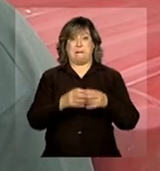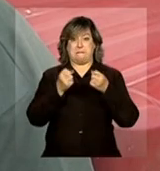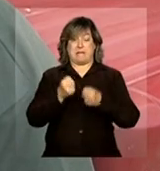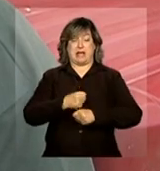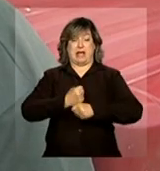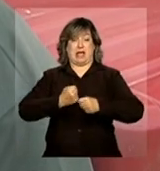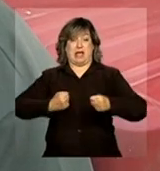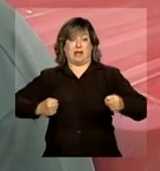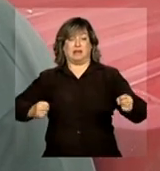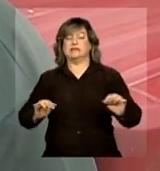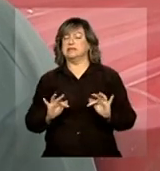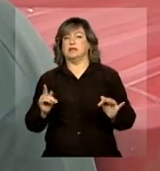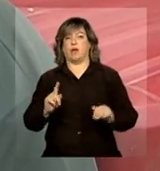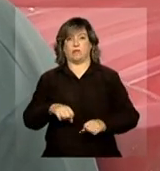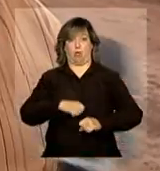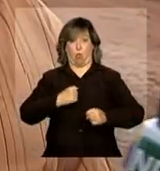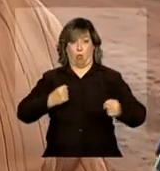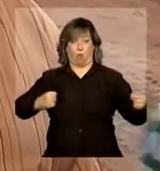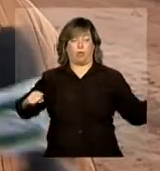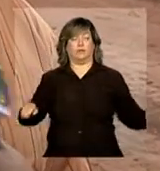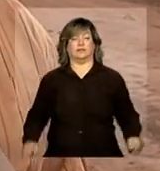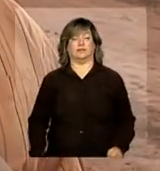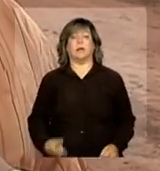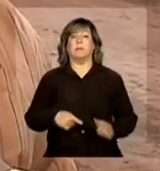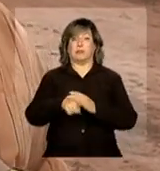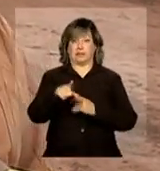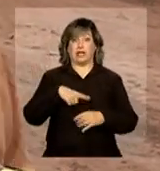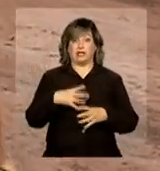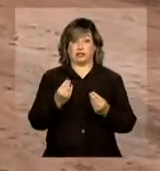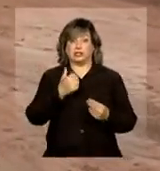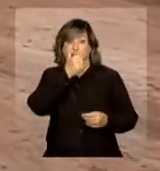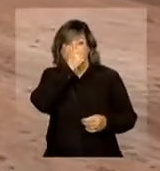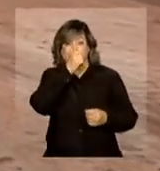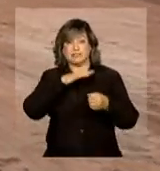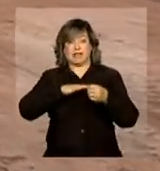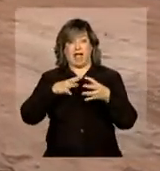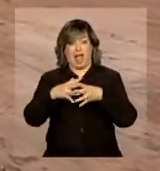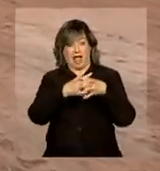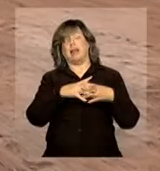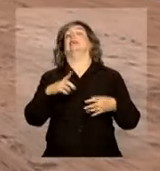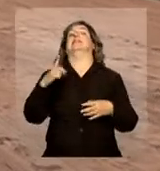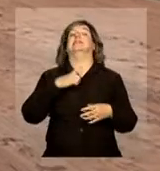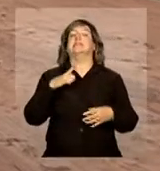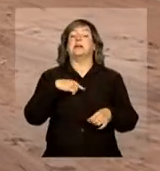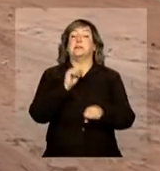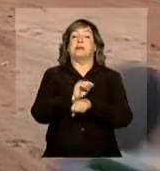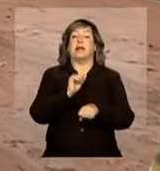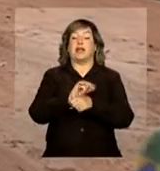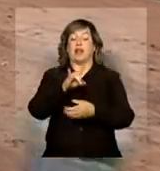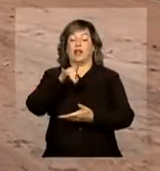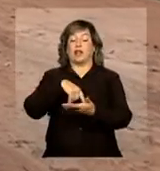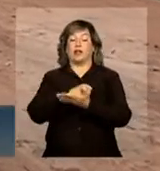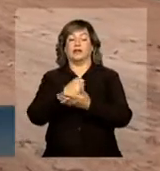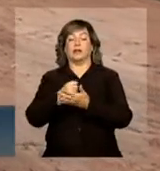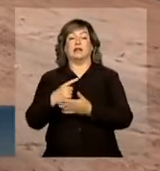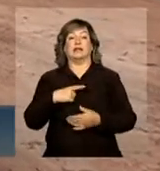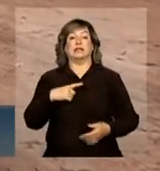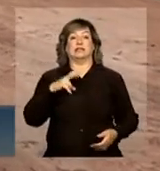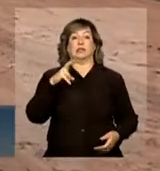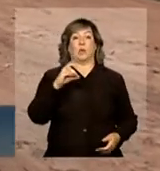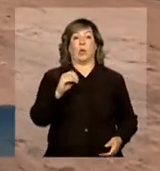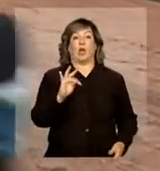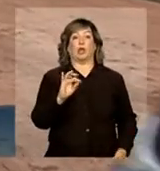não tem caminhão maneiro, não. Só coisa braba. Seu caminhão tá cheio? Meu caminhão tá cheio, tá lá só esperando pra sair a nota. Quantas toneladas?